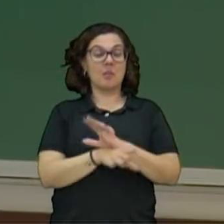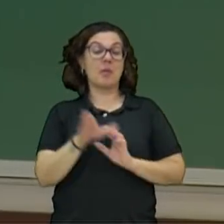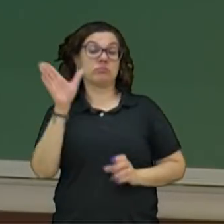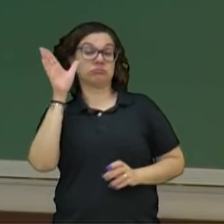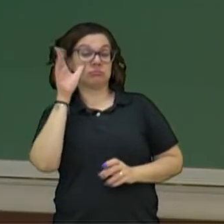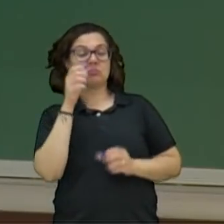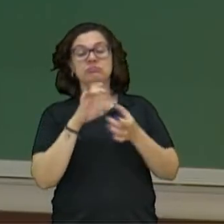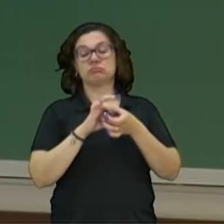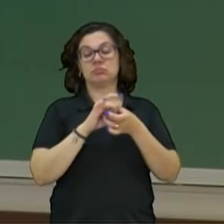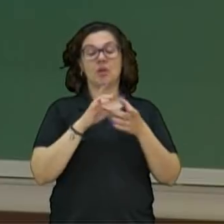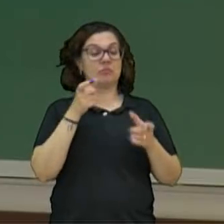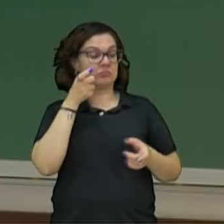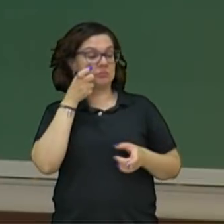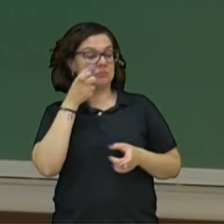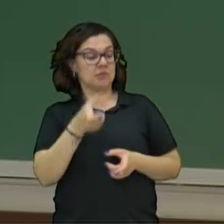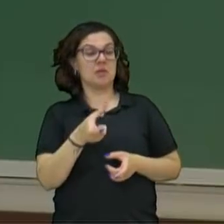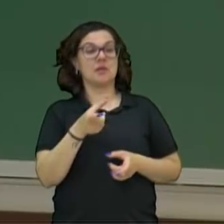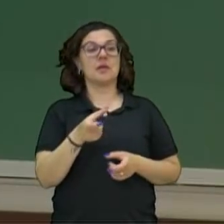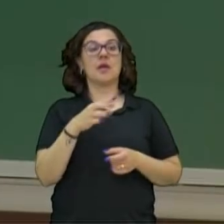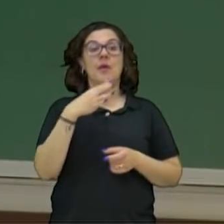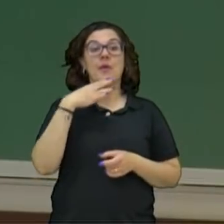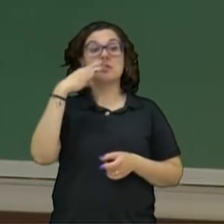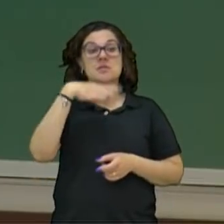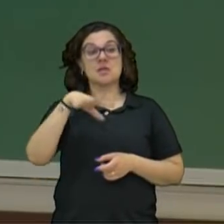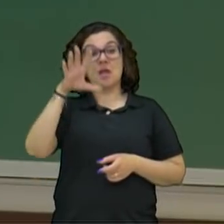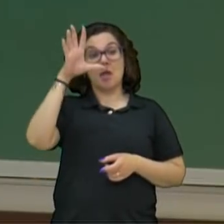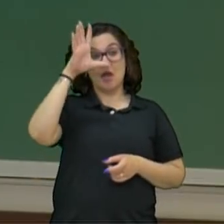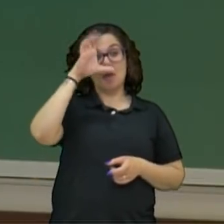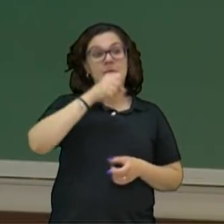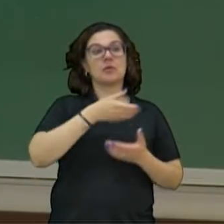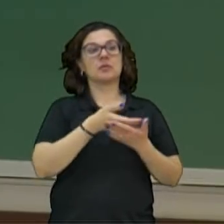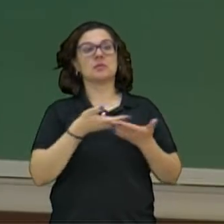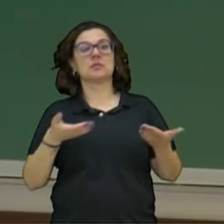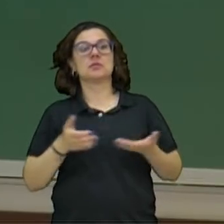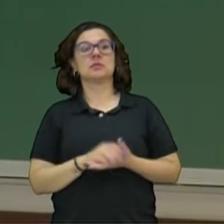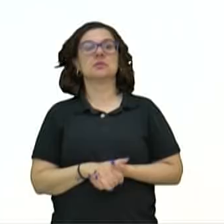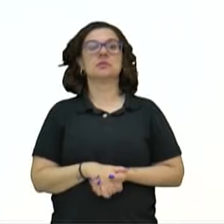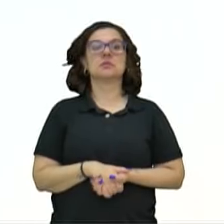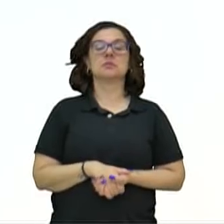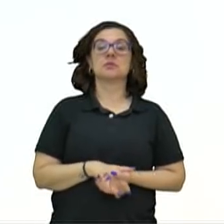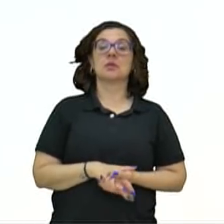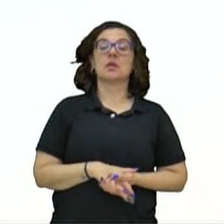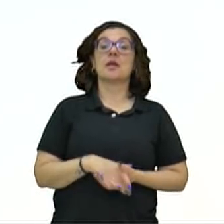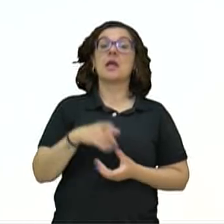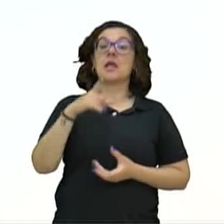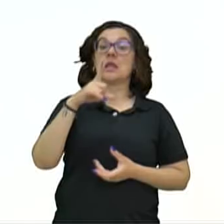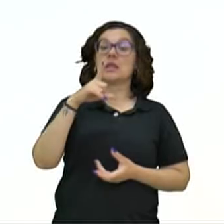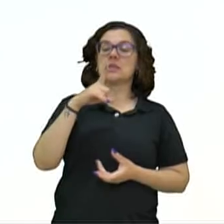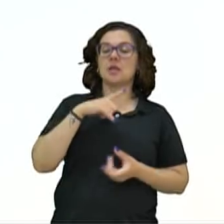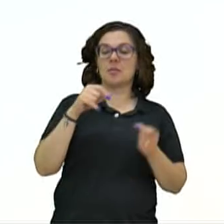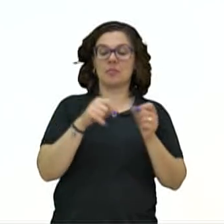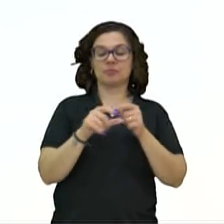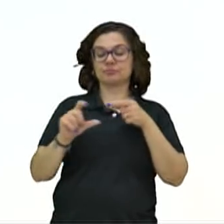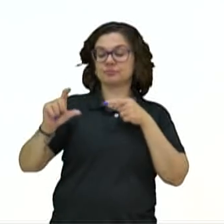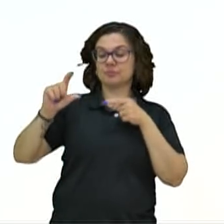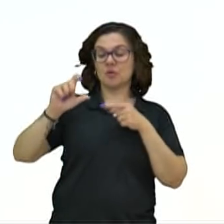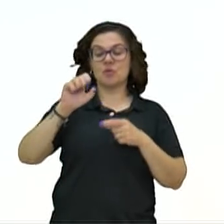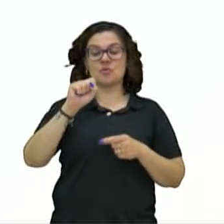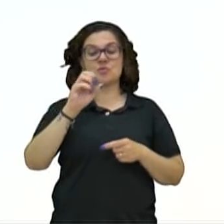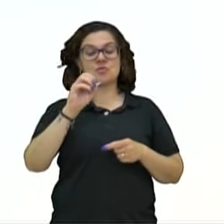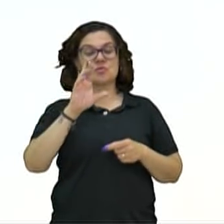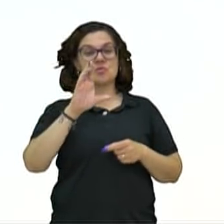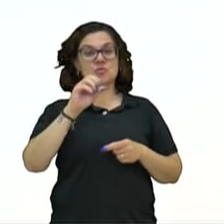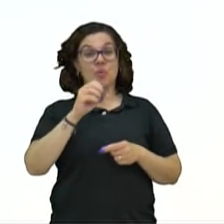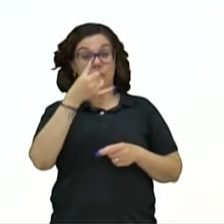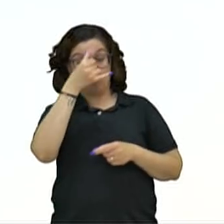passar, pode, né, verificar lá, conhecer esse espaço pessoalmente, tá? Nós temos a produção de soro contra o veneno